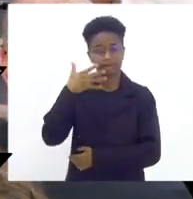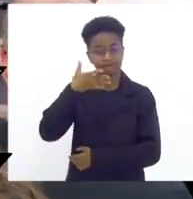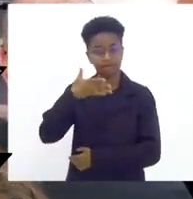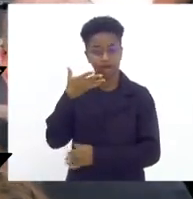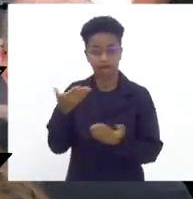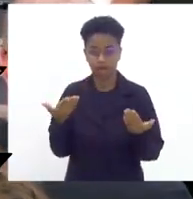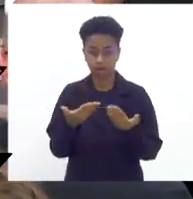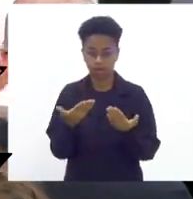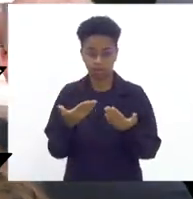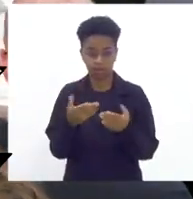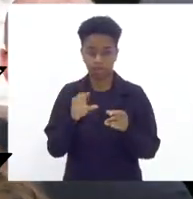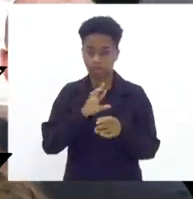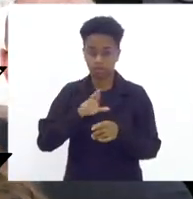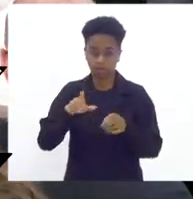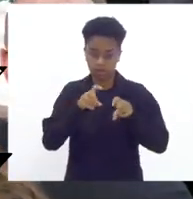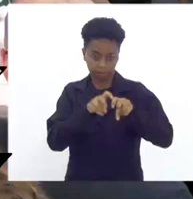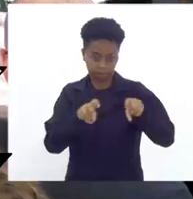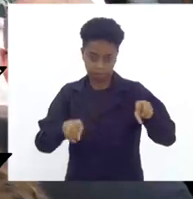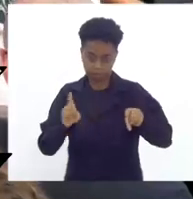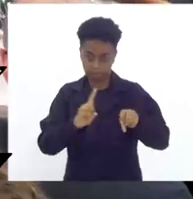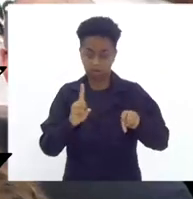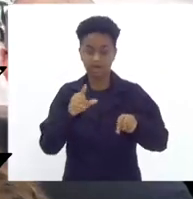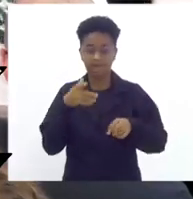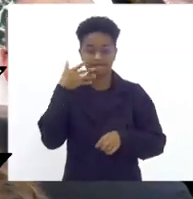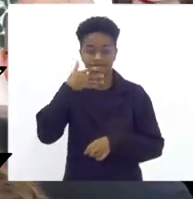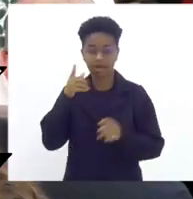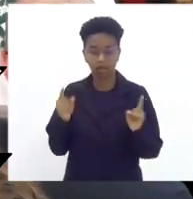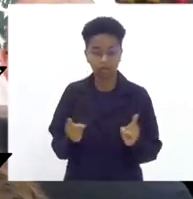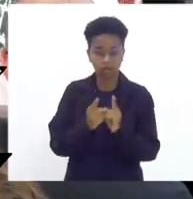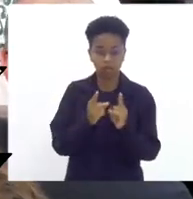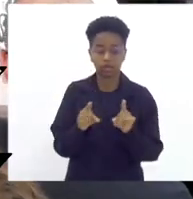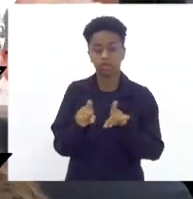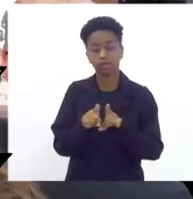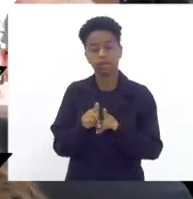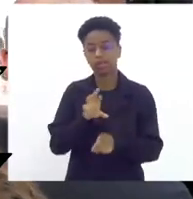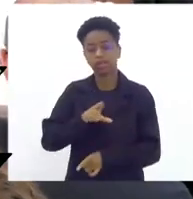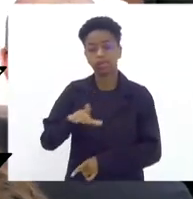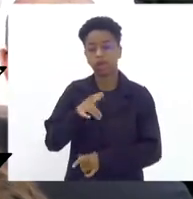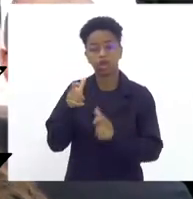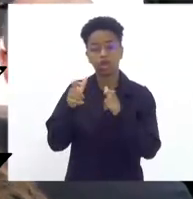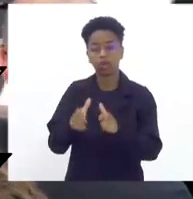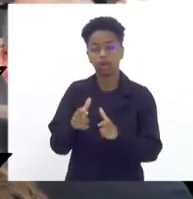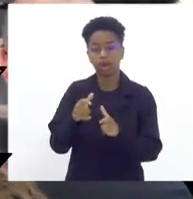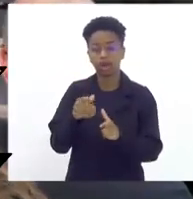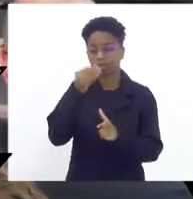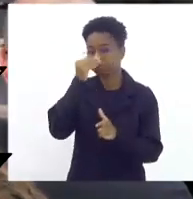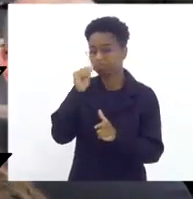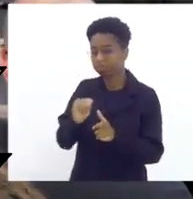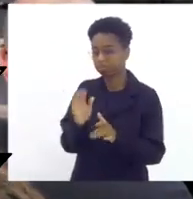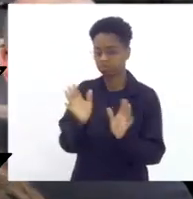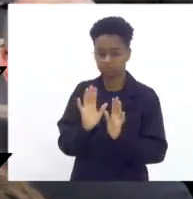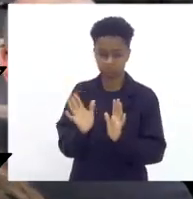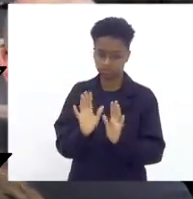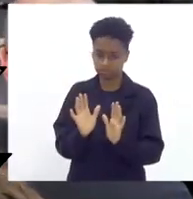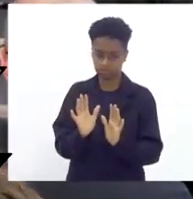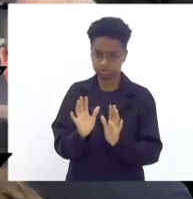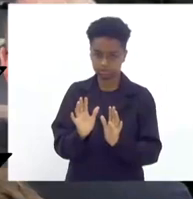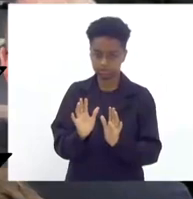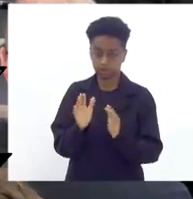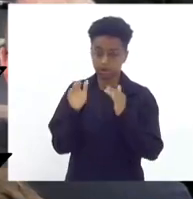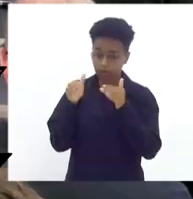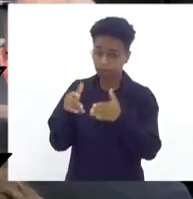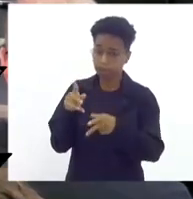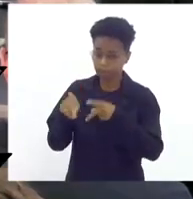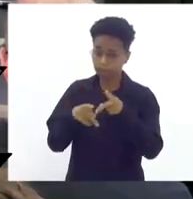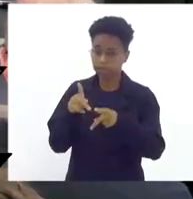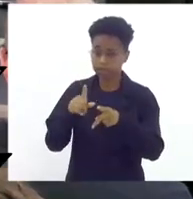agora que não vão compor a mesa são falas menores mas não é um espaço de prestigiado para a população que